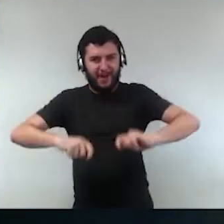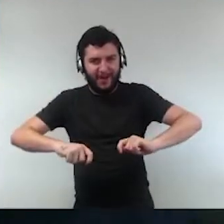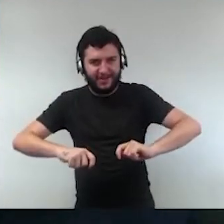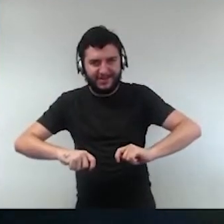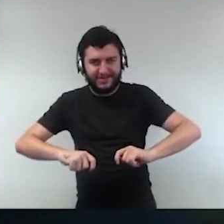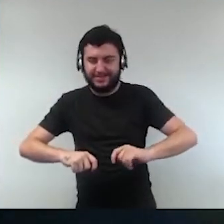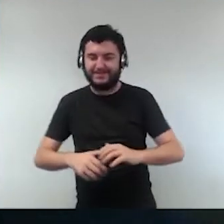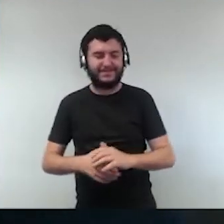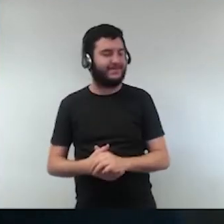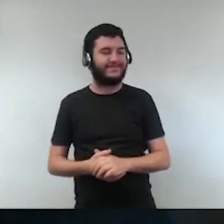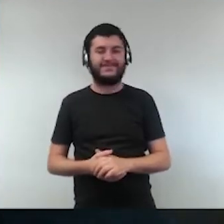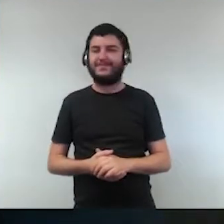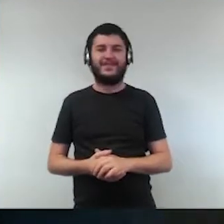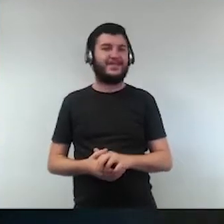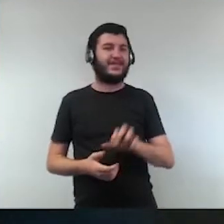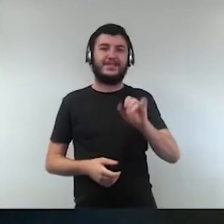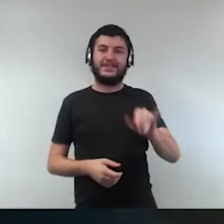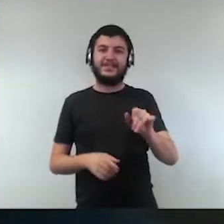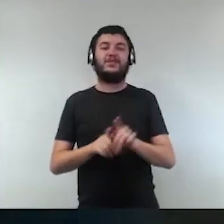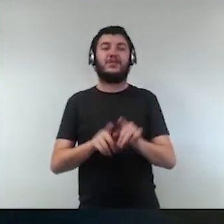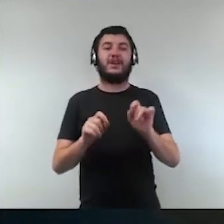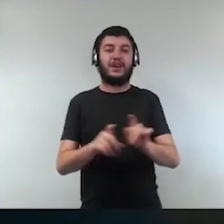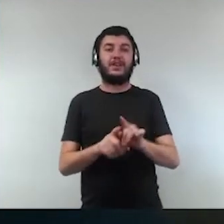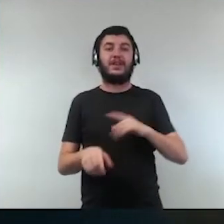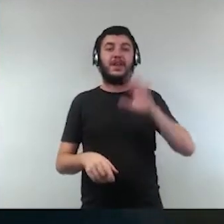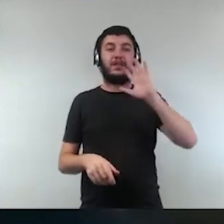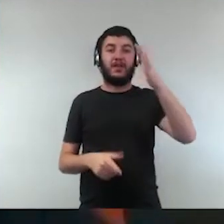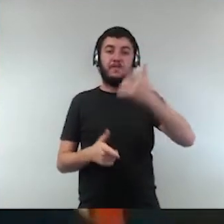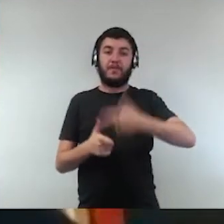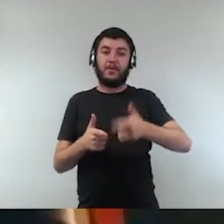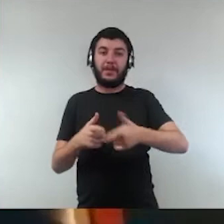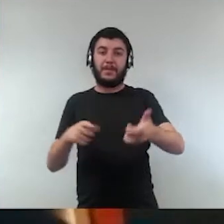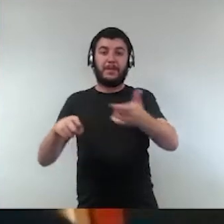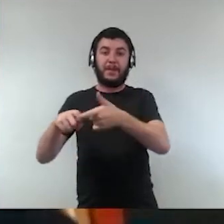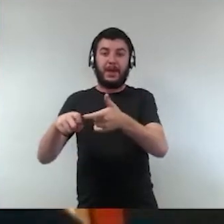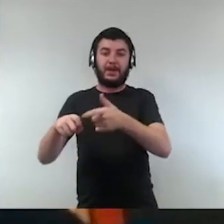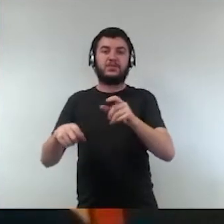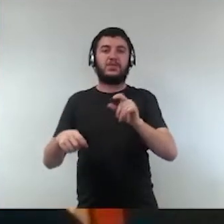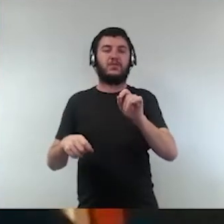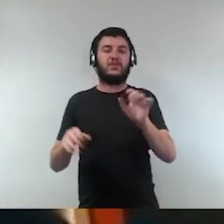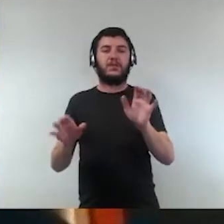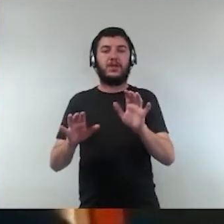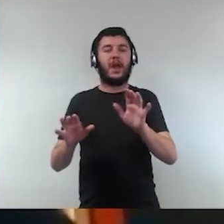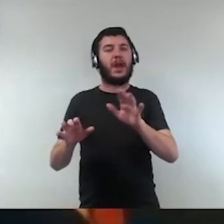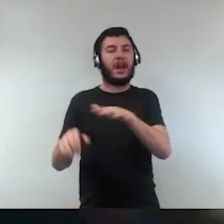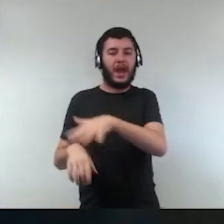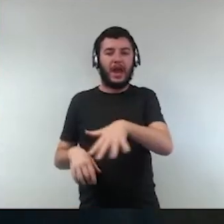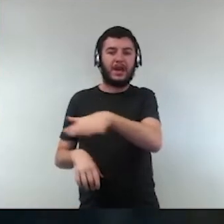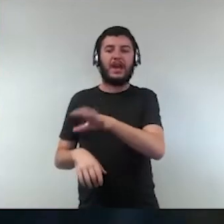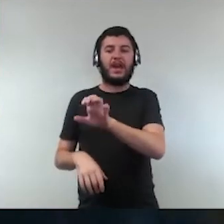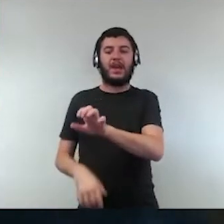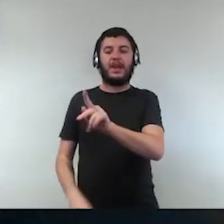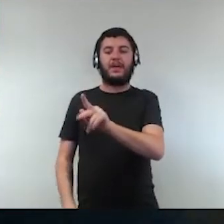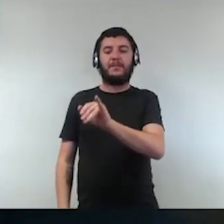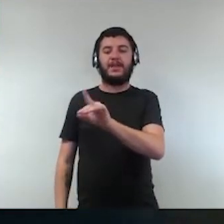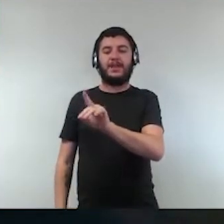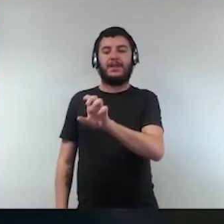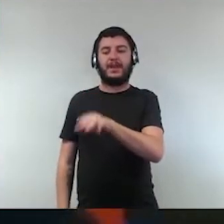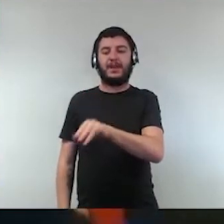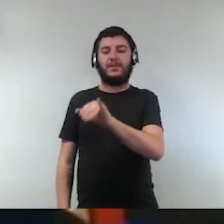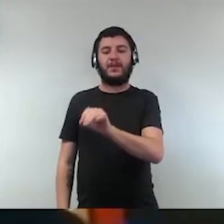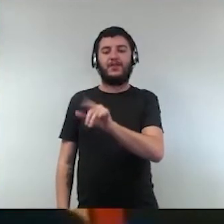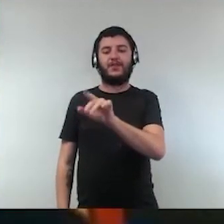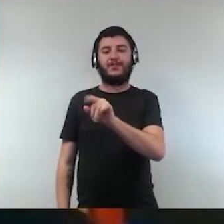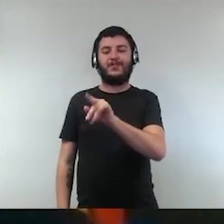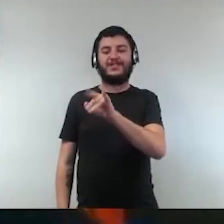que decidir envolve um problema médico, se envolve um problema de epidemiológico, se envolve um problema